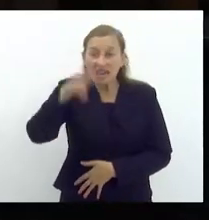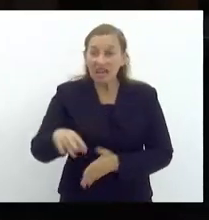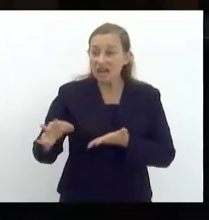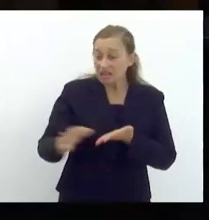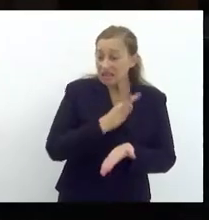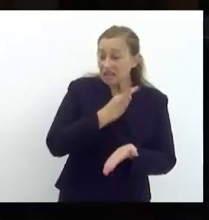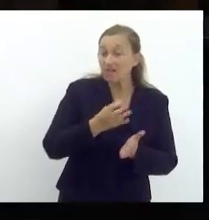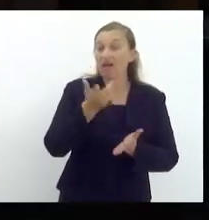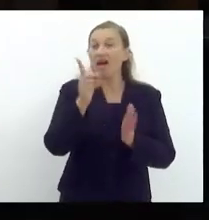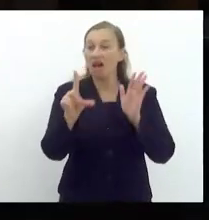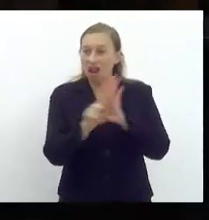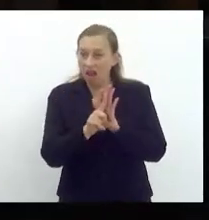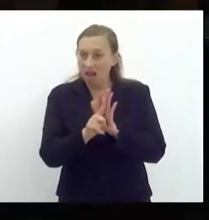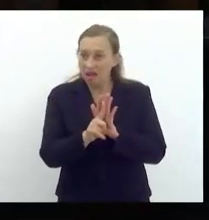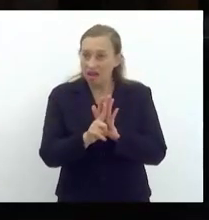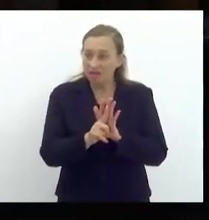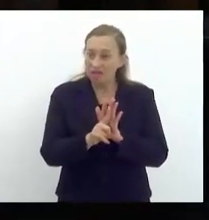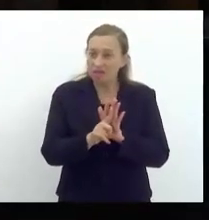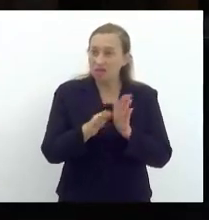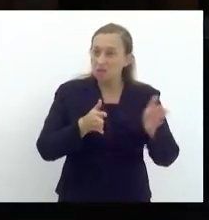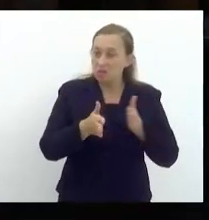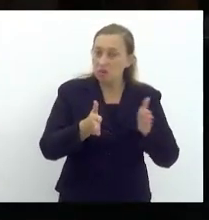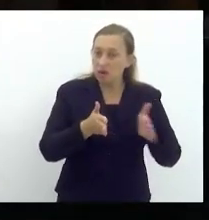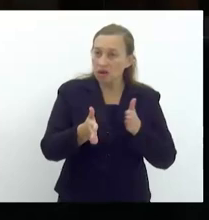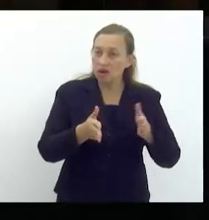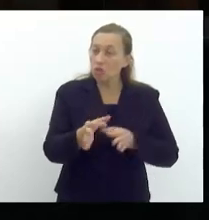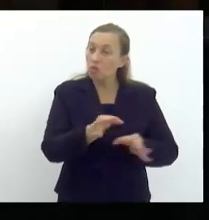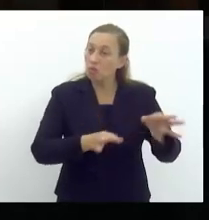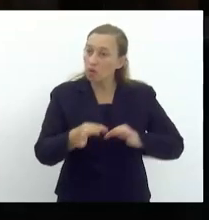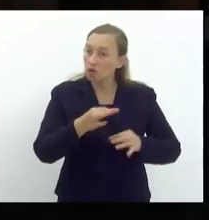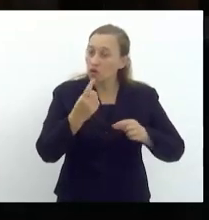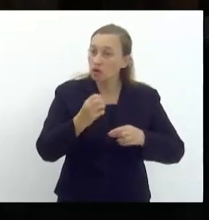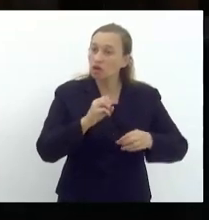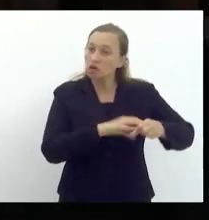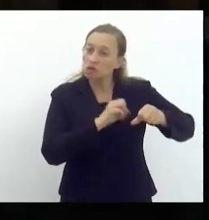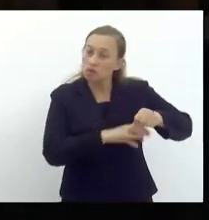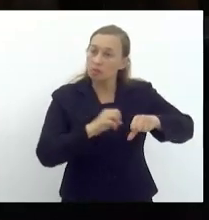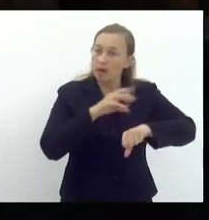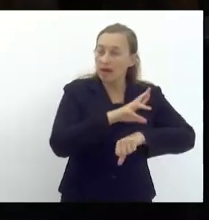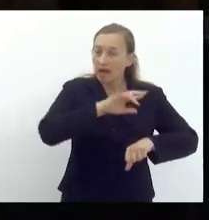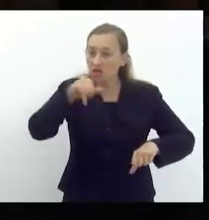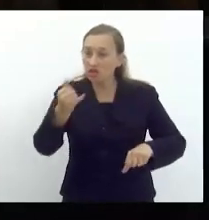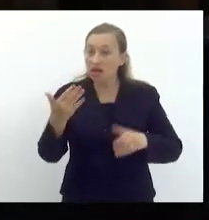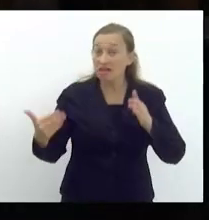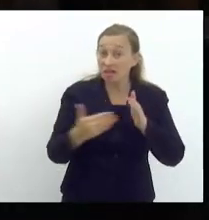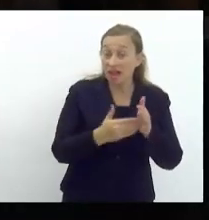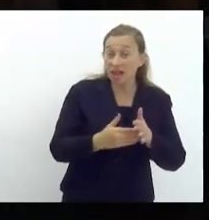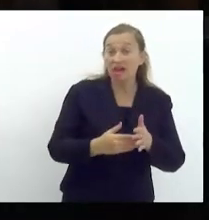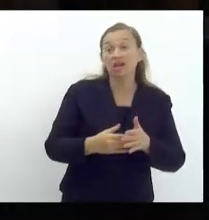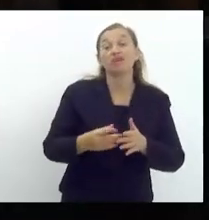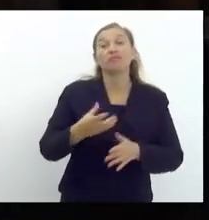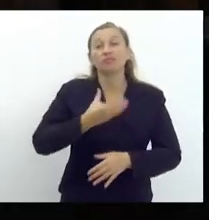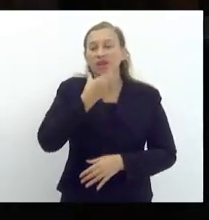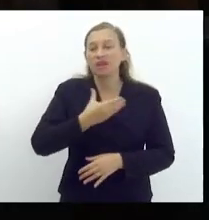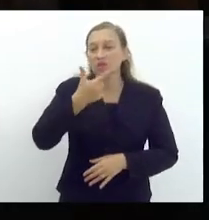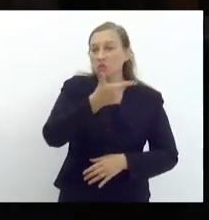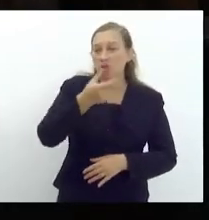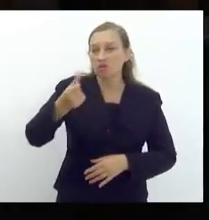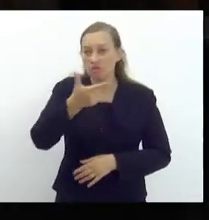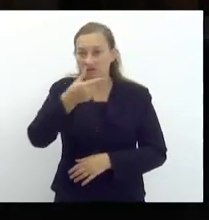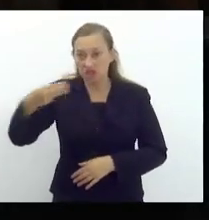assinava a lei que prorrogava o programa supera RJ até dezembro de 2023